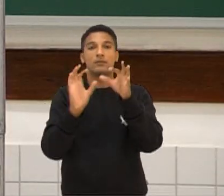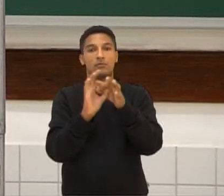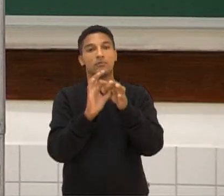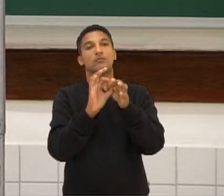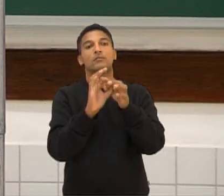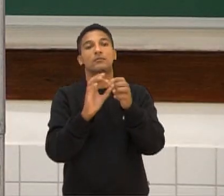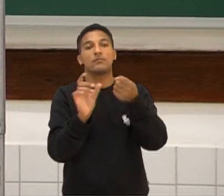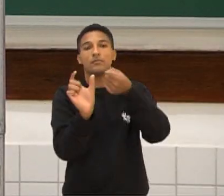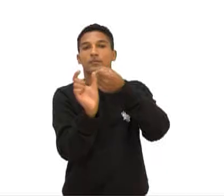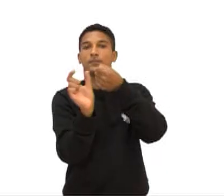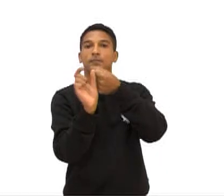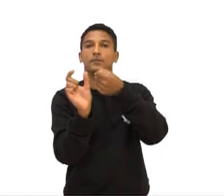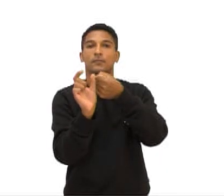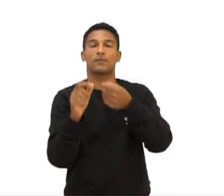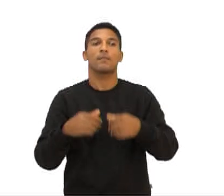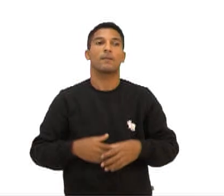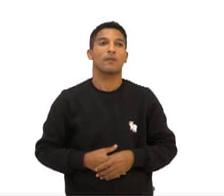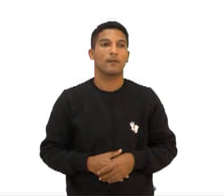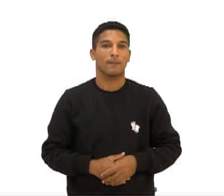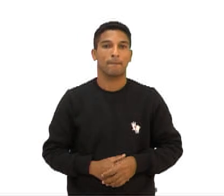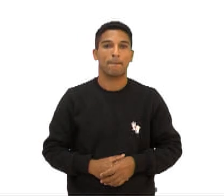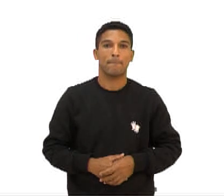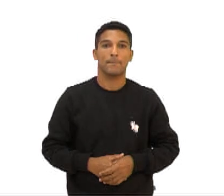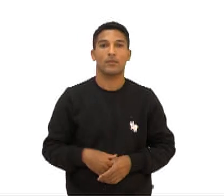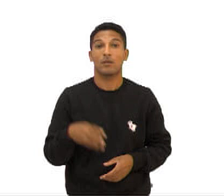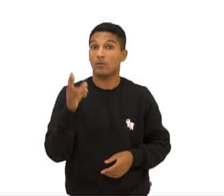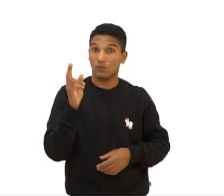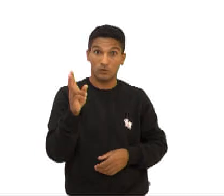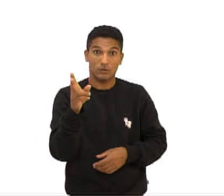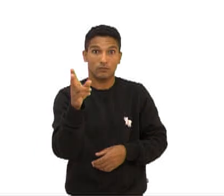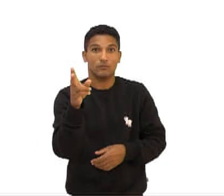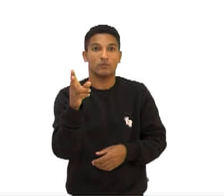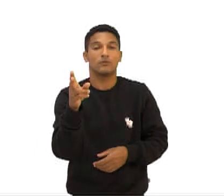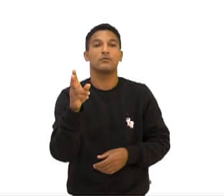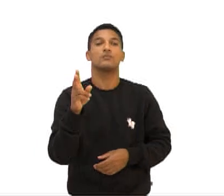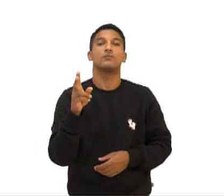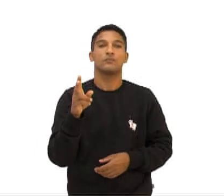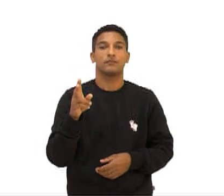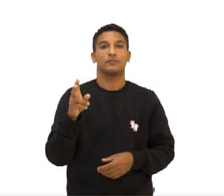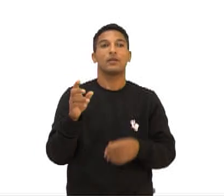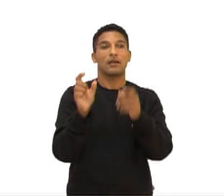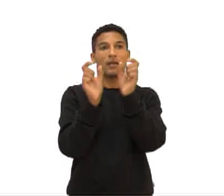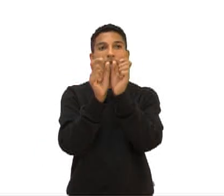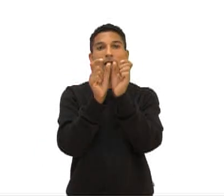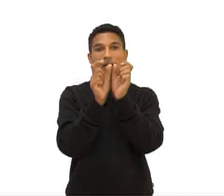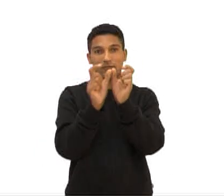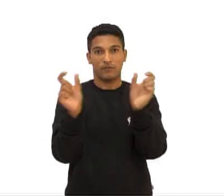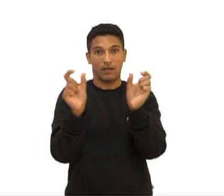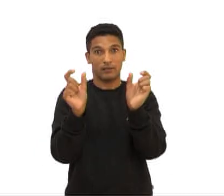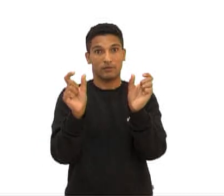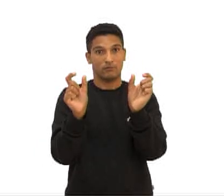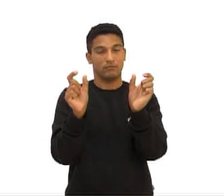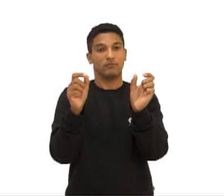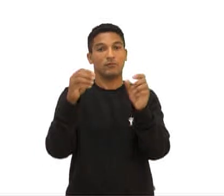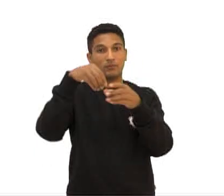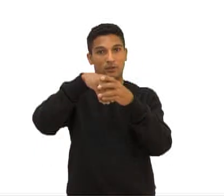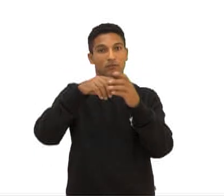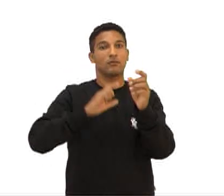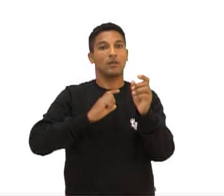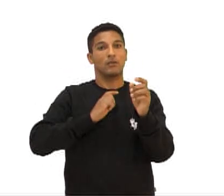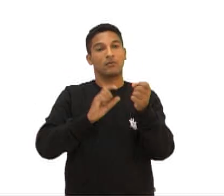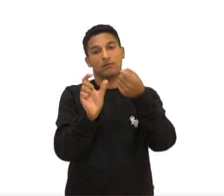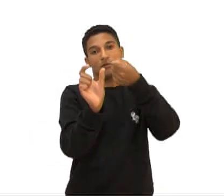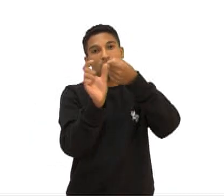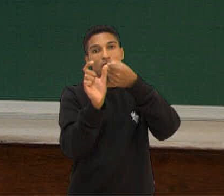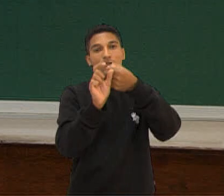Continuando lá, as orações subordinadas substantivas são aquelas que exercem função de substantivo. Já